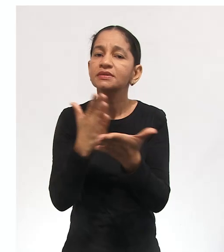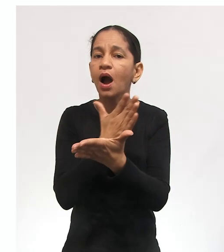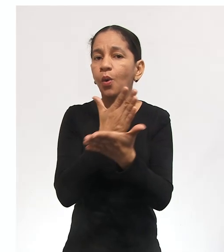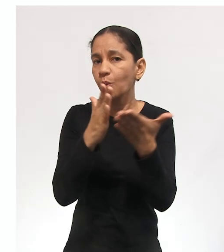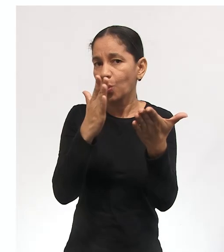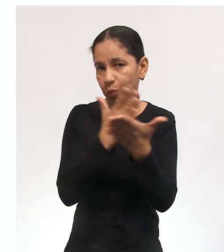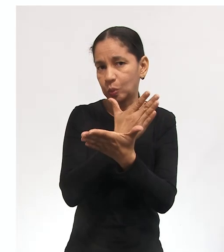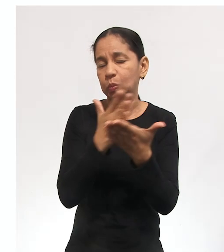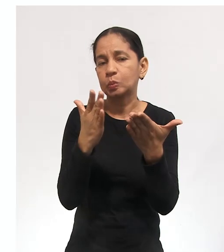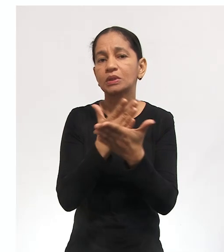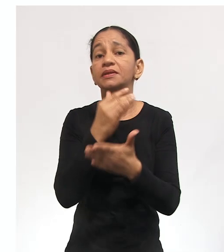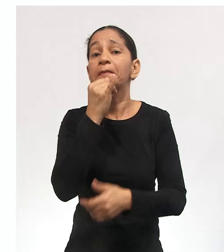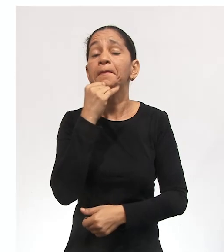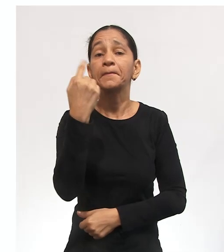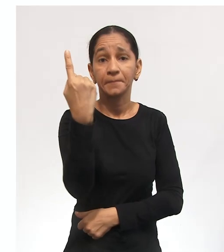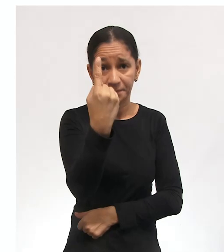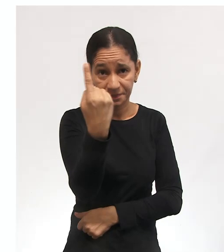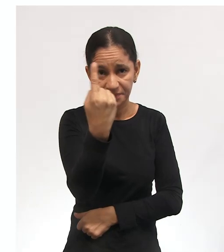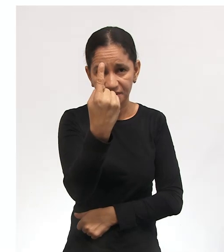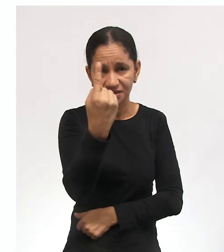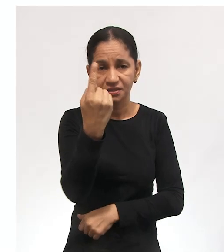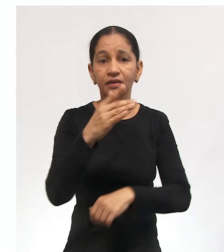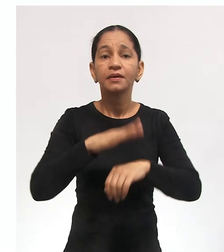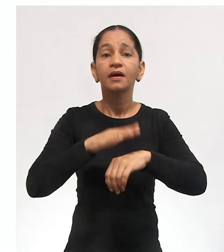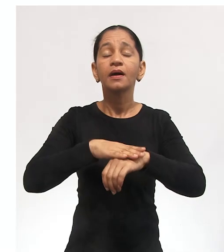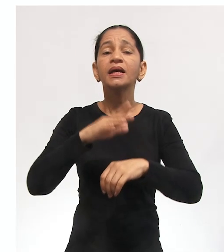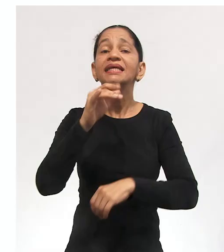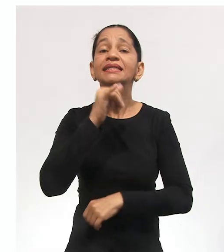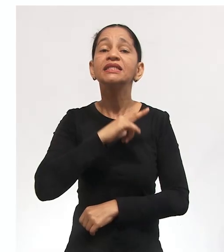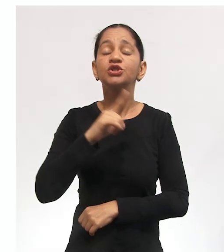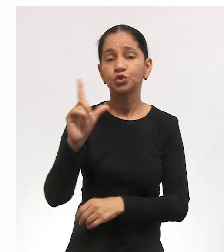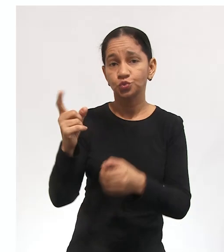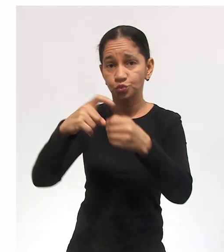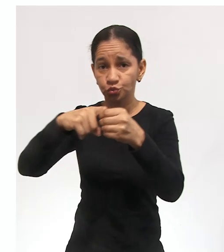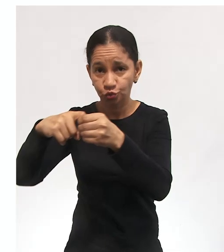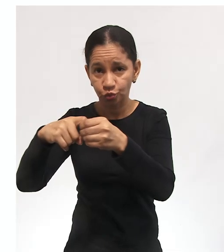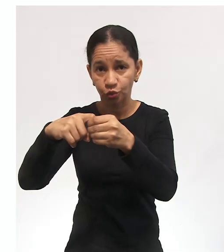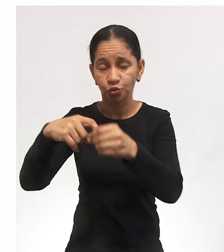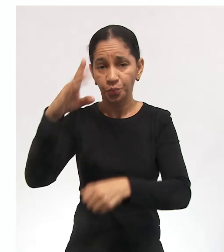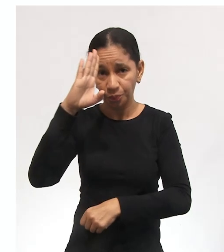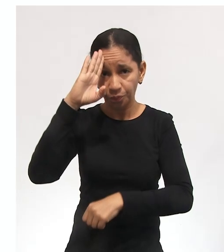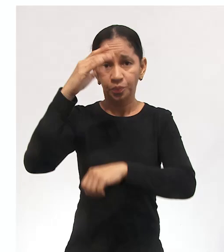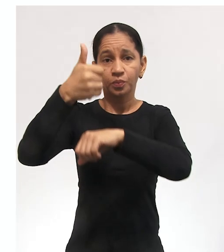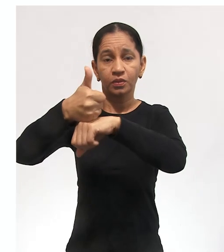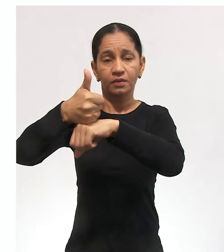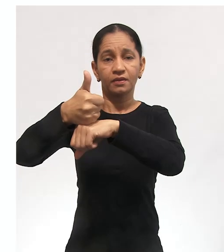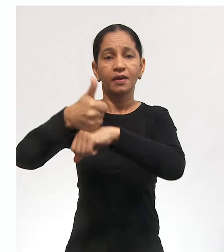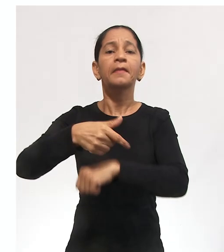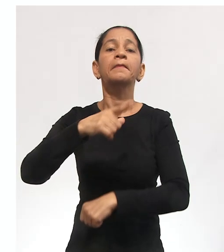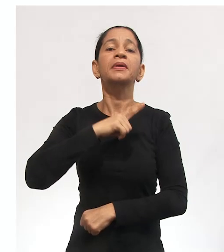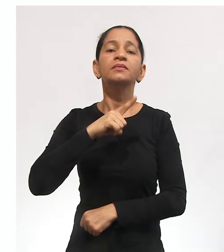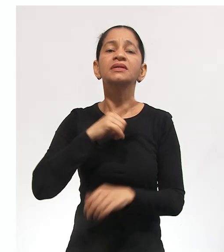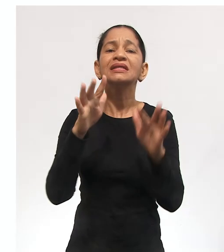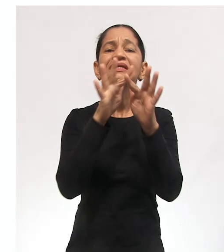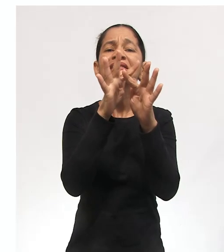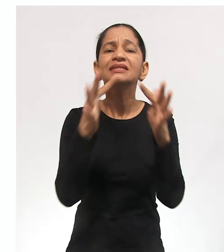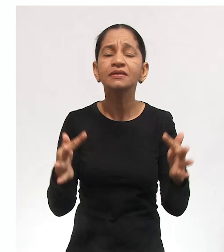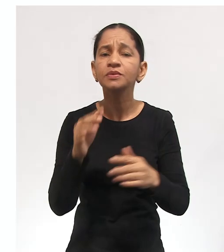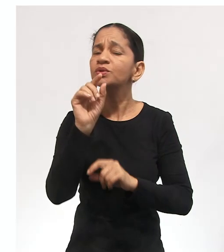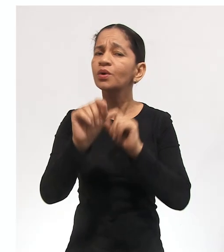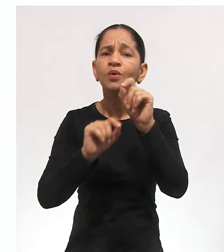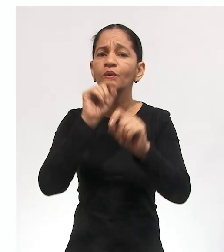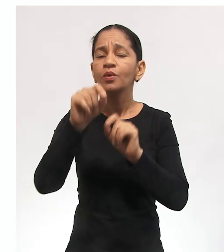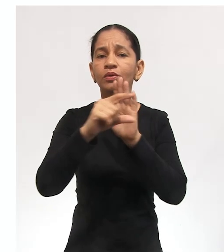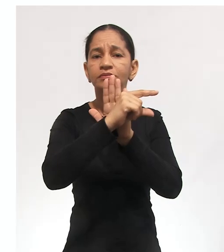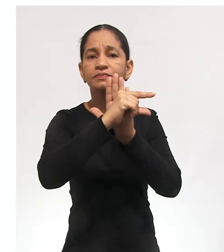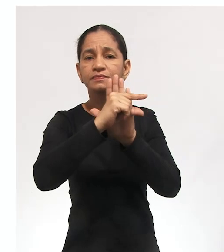aqui agora. Primeiro, o sócio comanditado na sociedade em comandita simples. A previsão